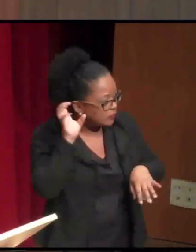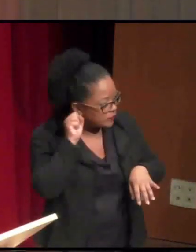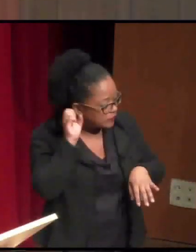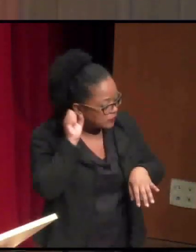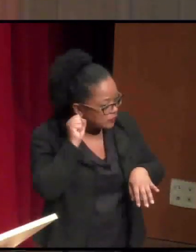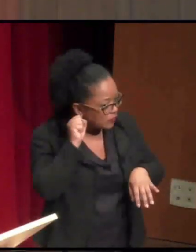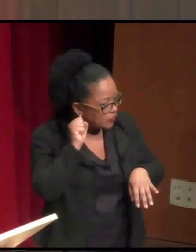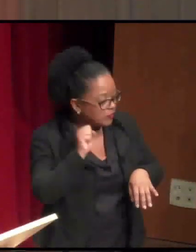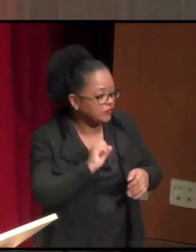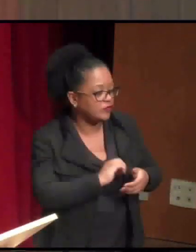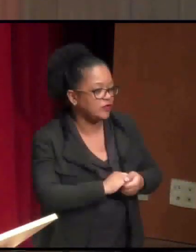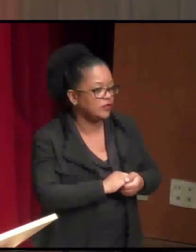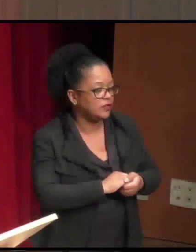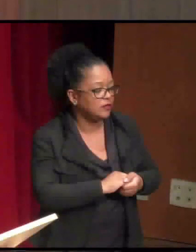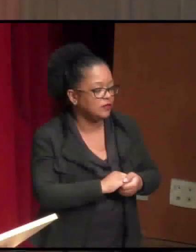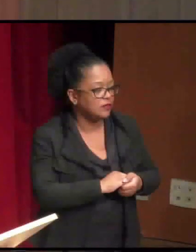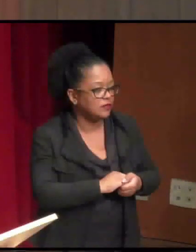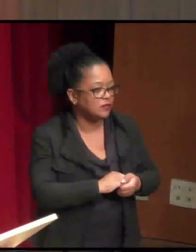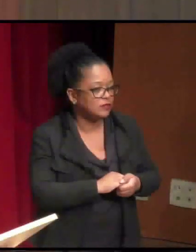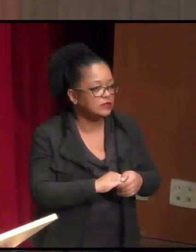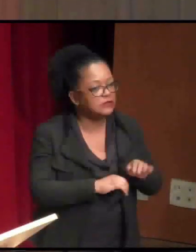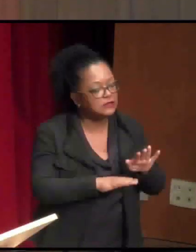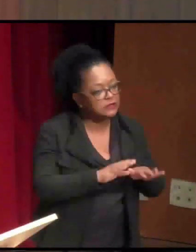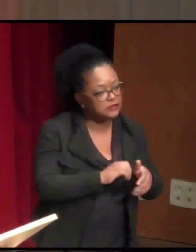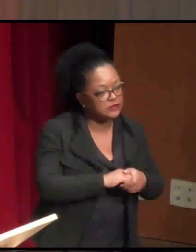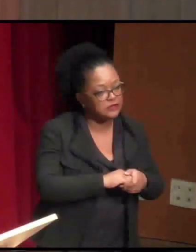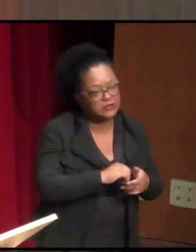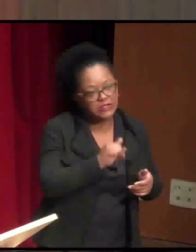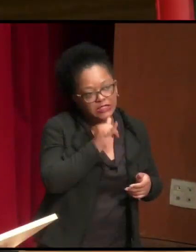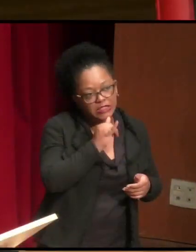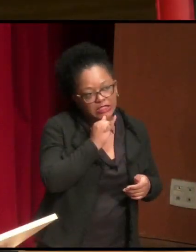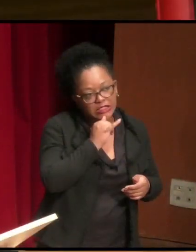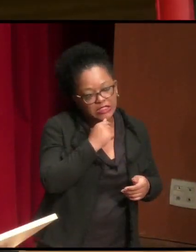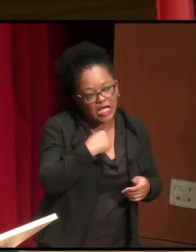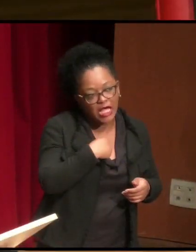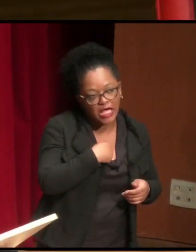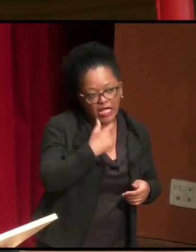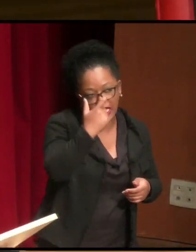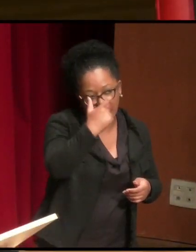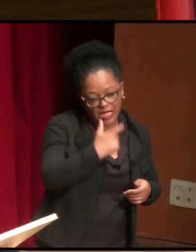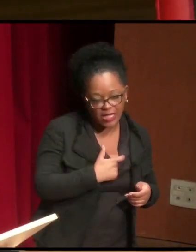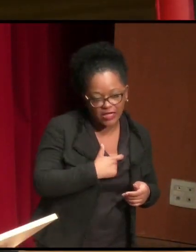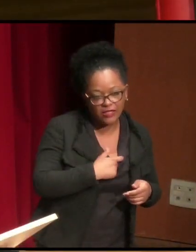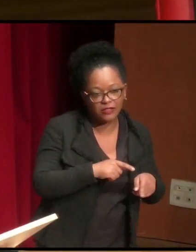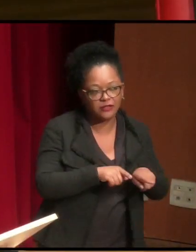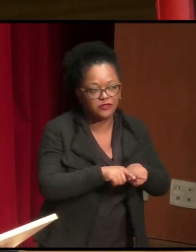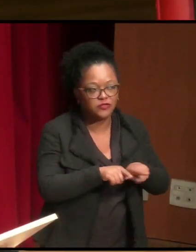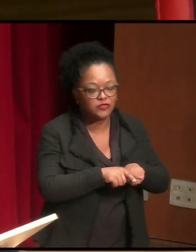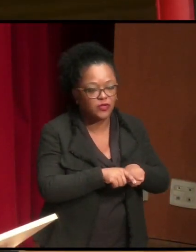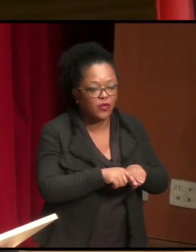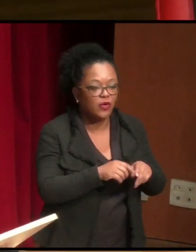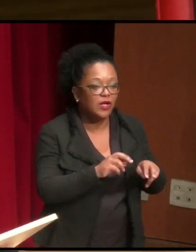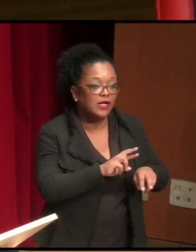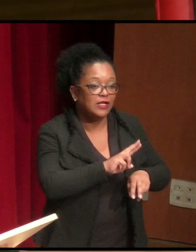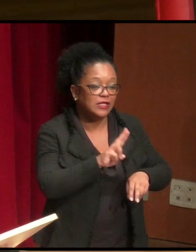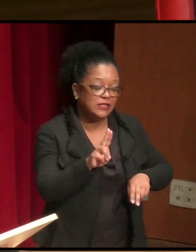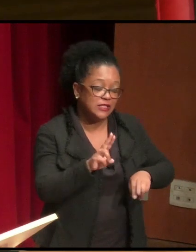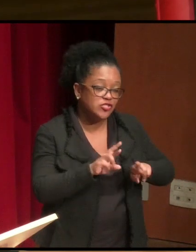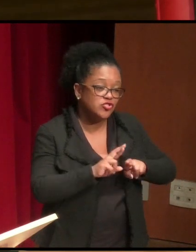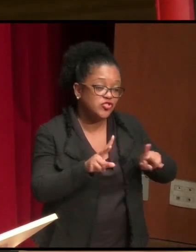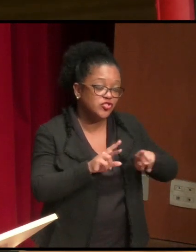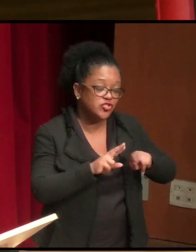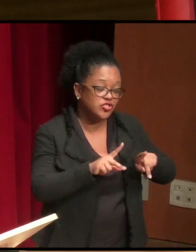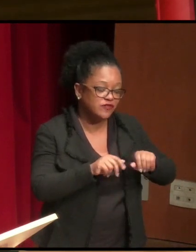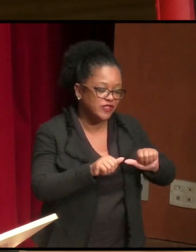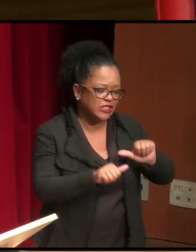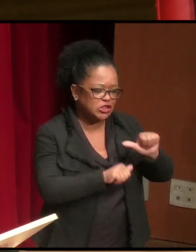vai, ao invés de IM, ele vai ler IM, IAM, né? Então não vai